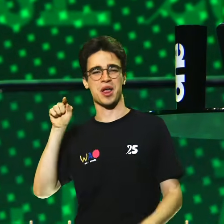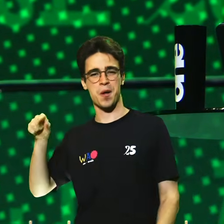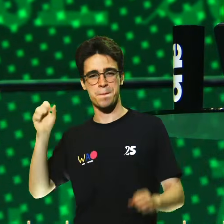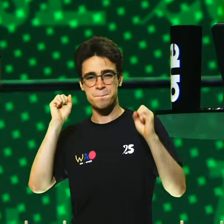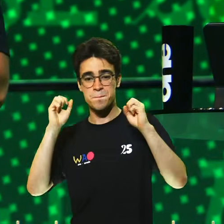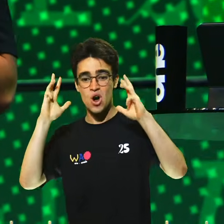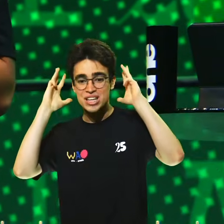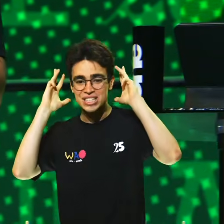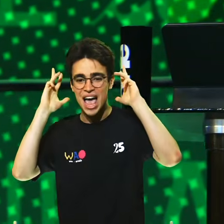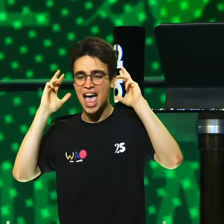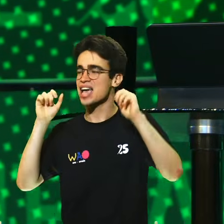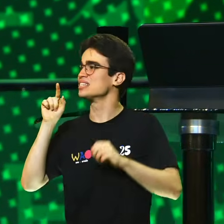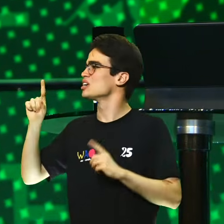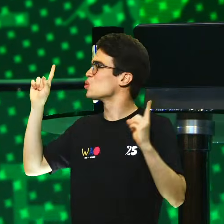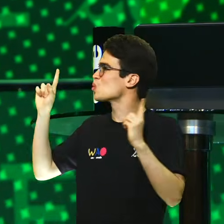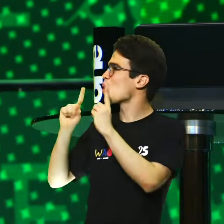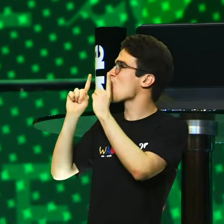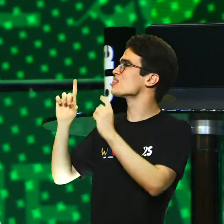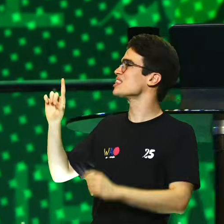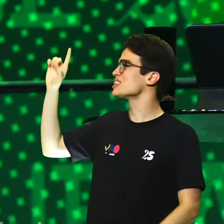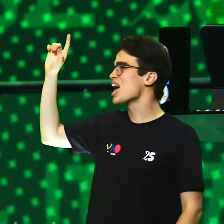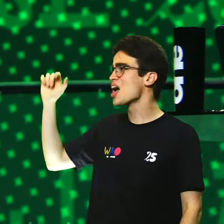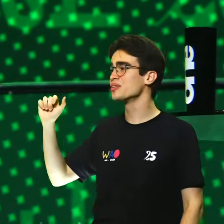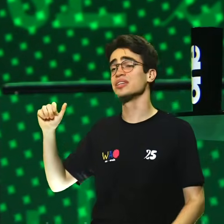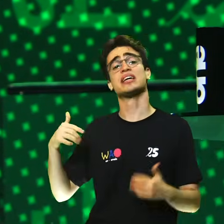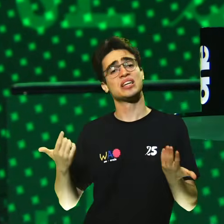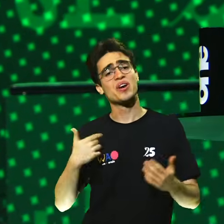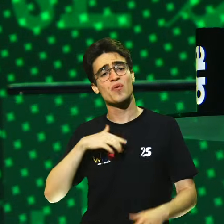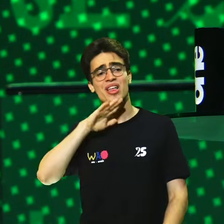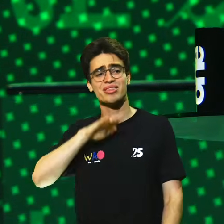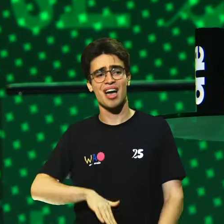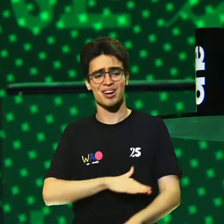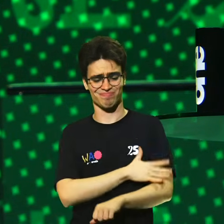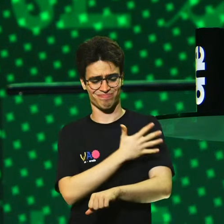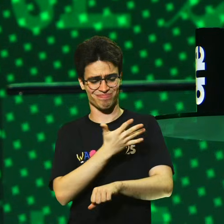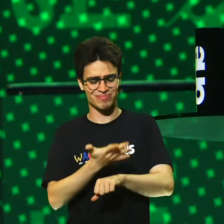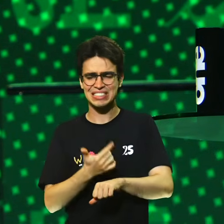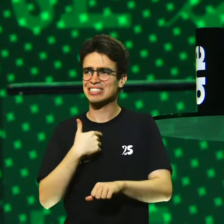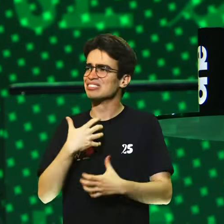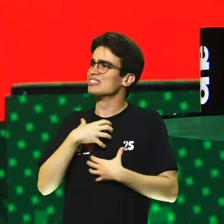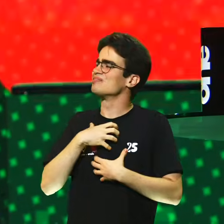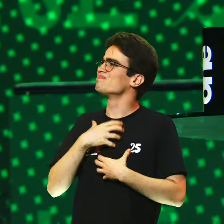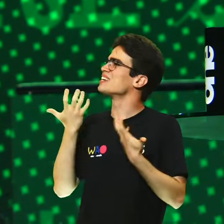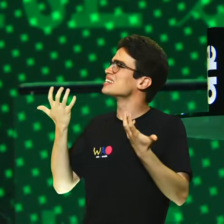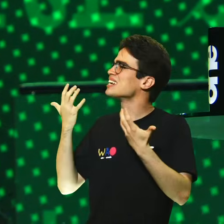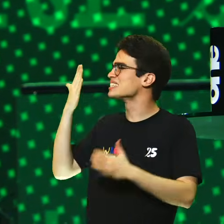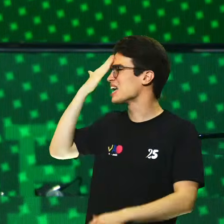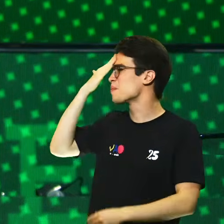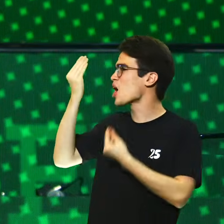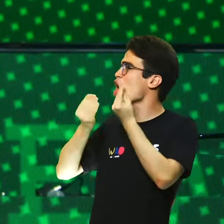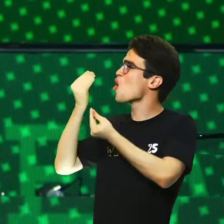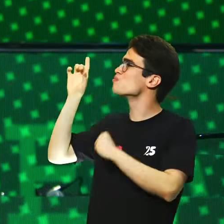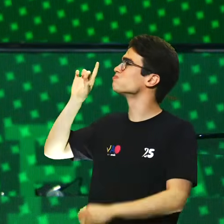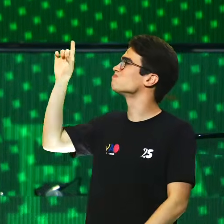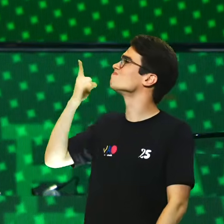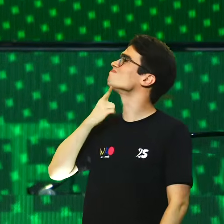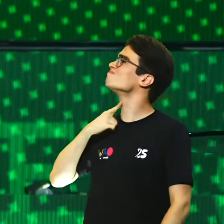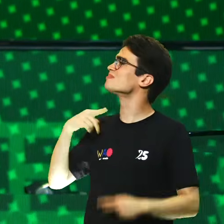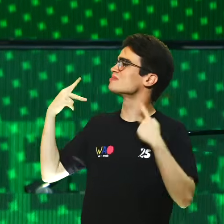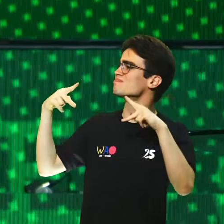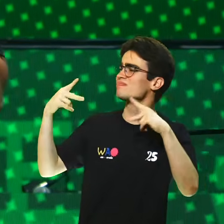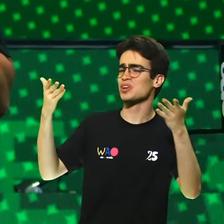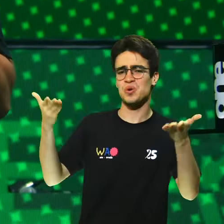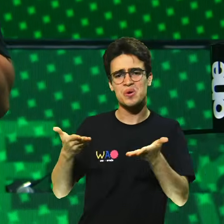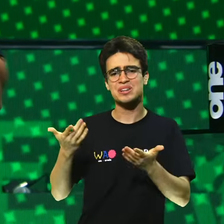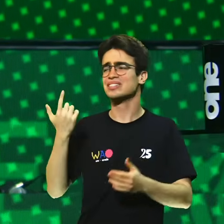Moisés com Deus. Eu passei a tarde hoje, num tempo de oração, sentindo qual era o coração de Deus para essa noite, perguntando